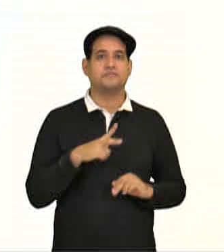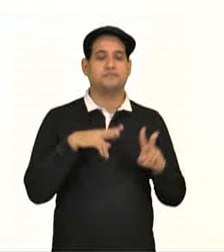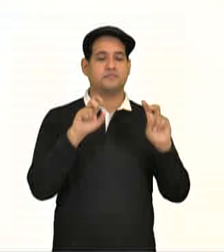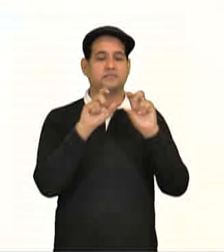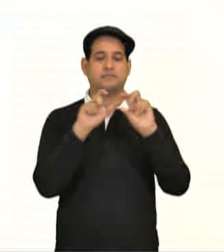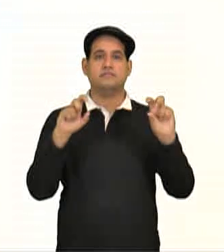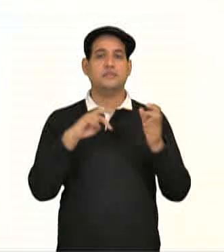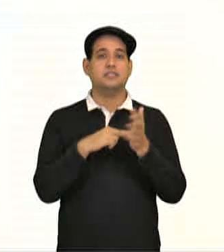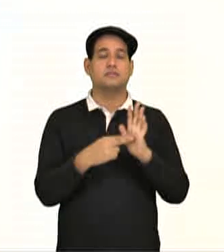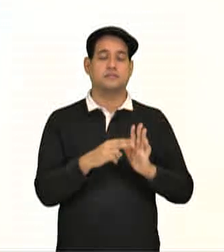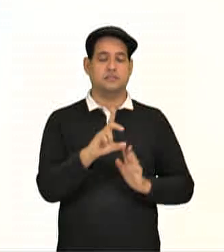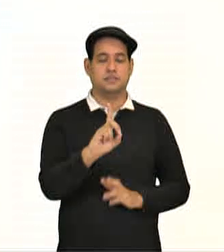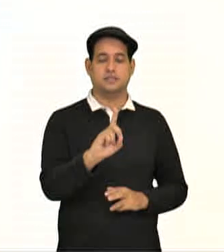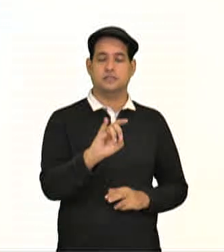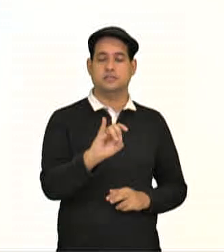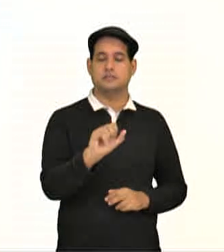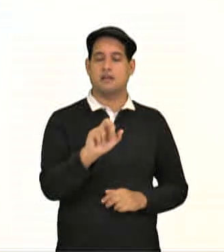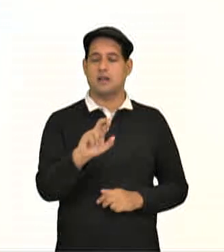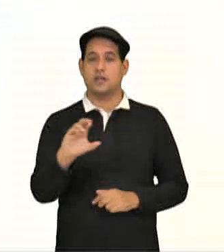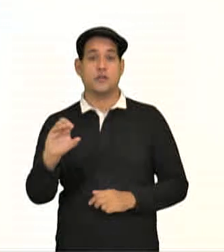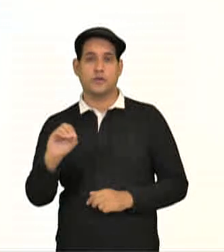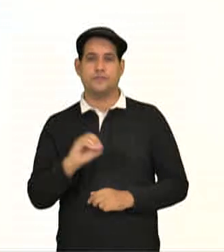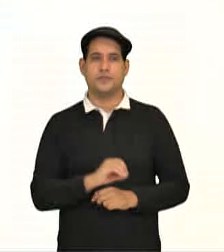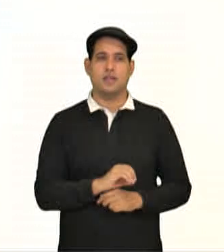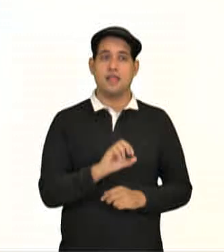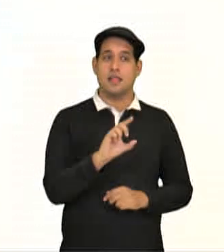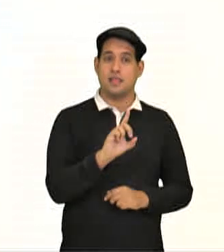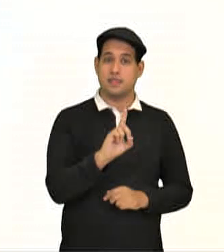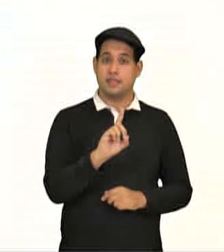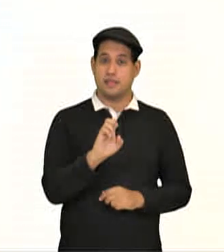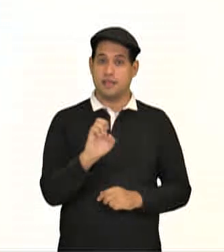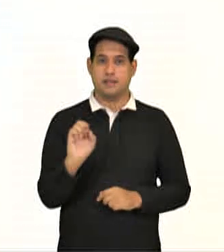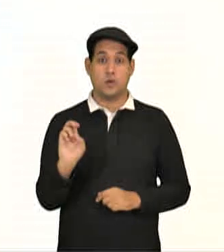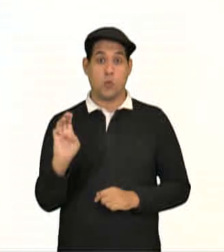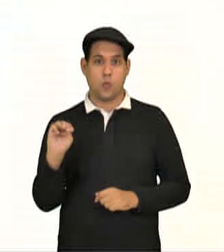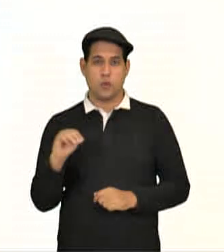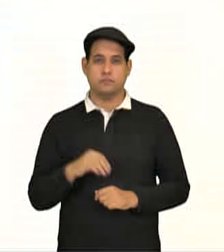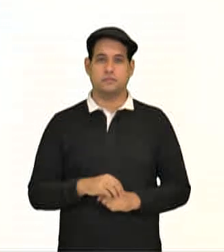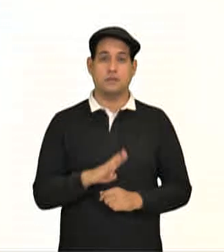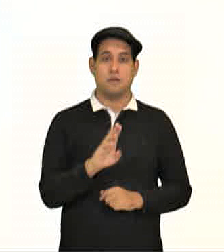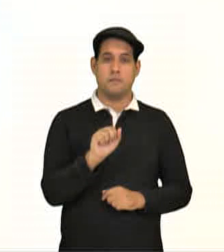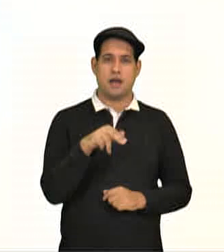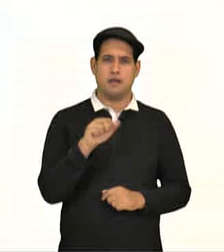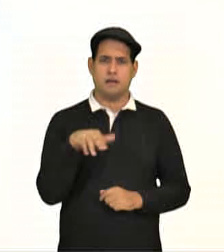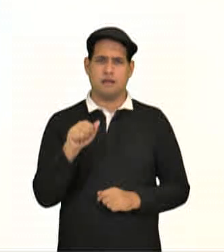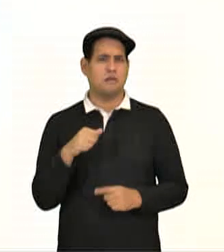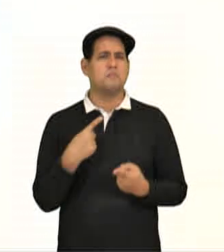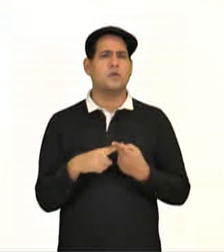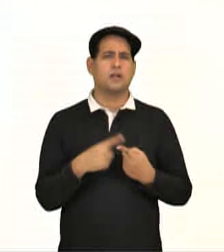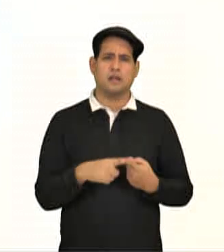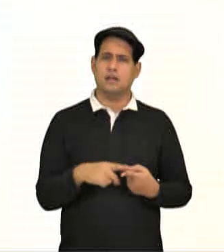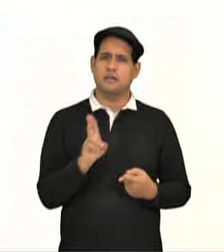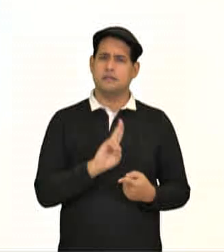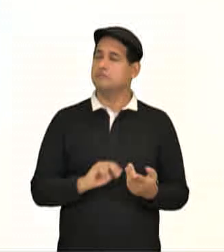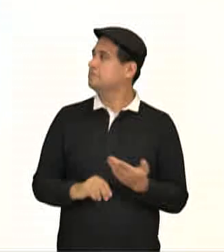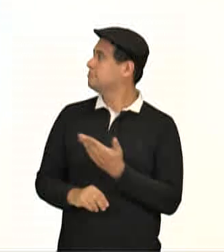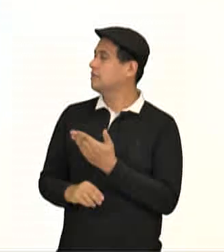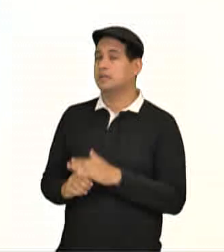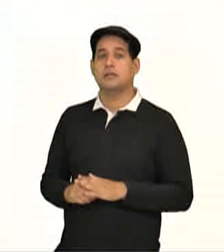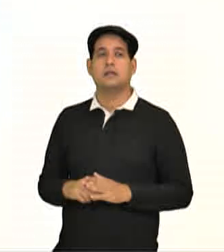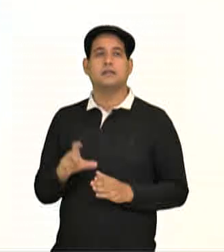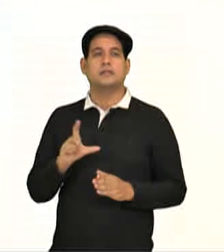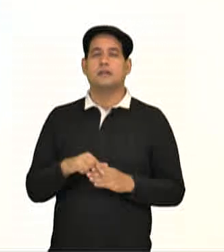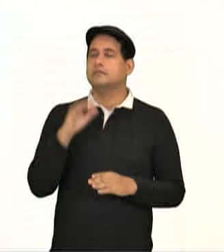é Diário, né? Diário de um Banana. Por que será que se chama Diário de um Banana? E aqui está escrito, um romance